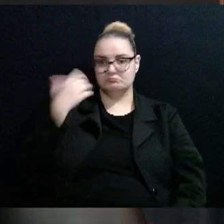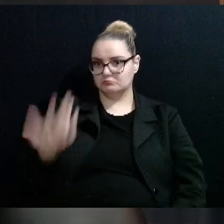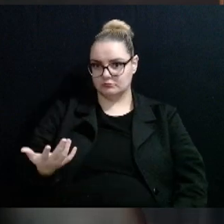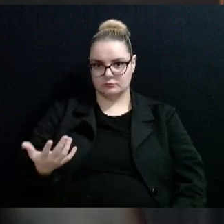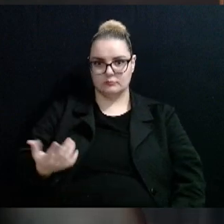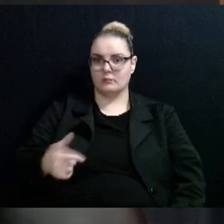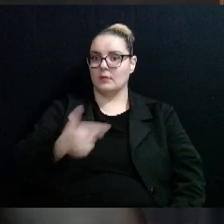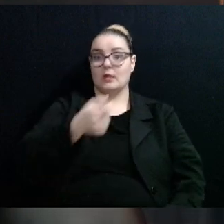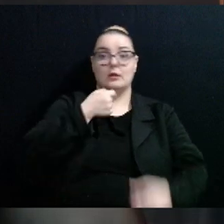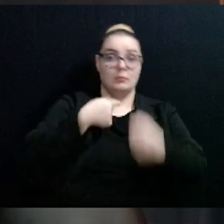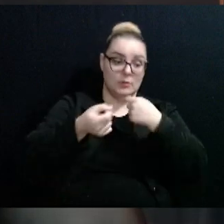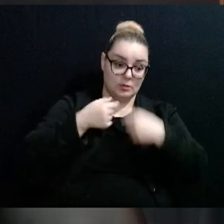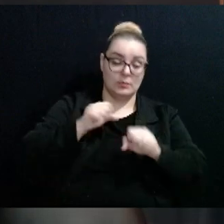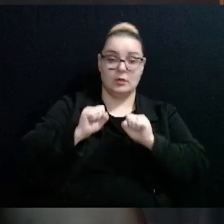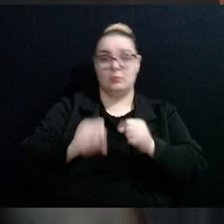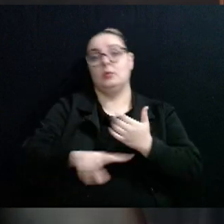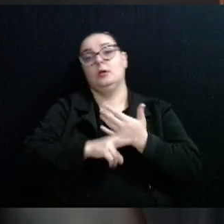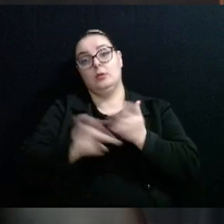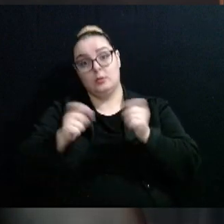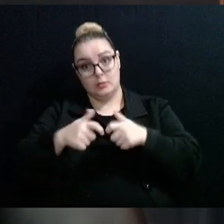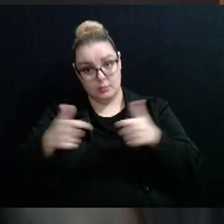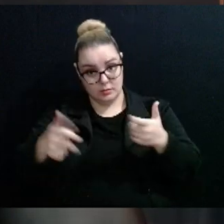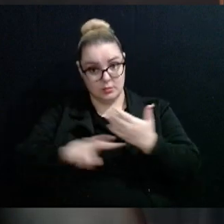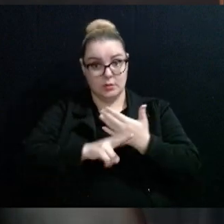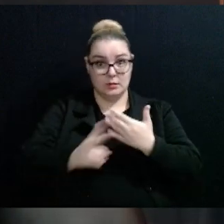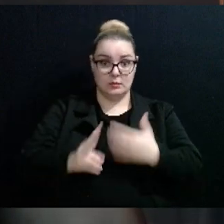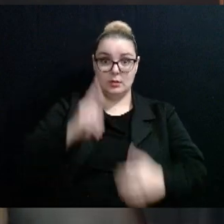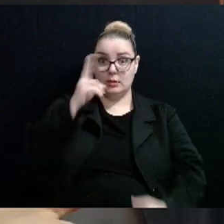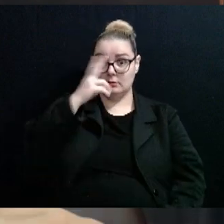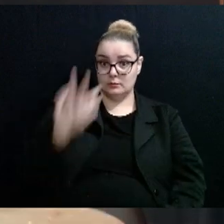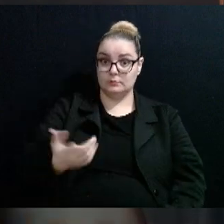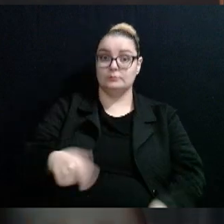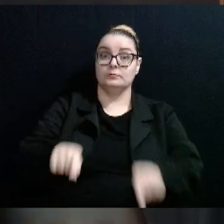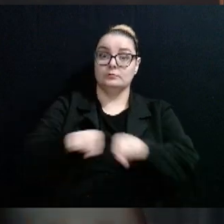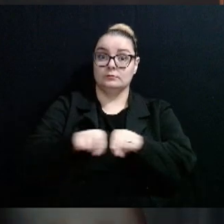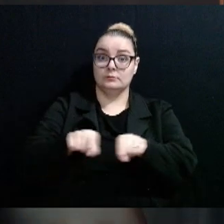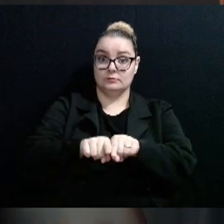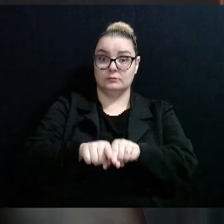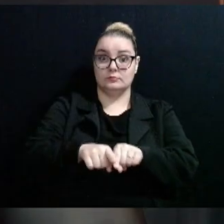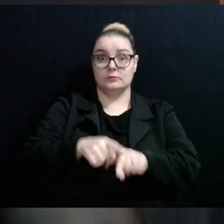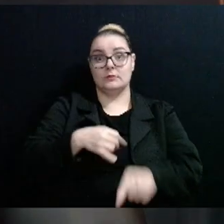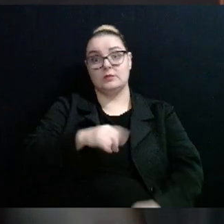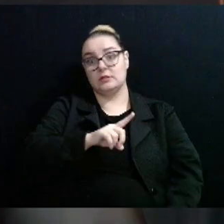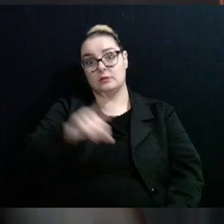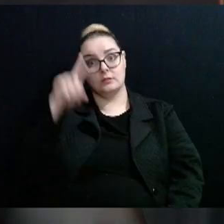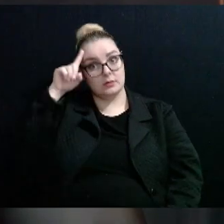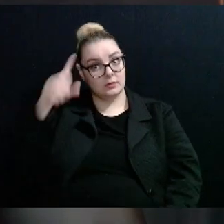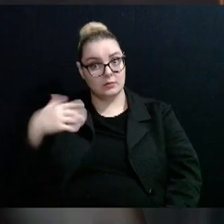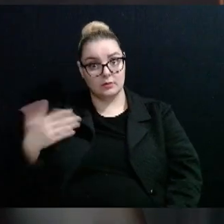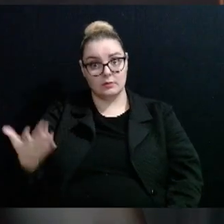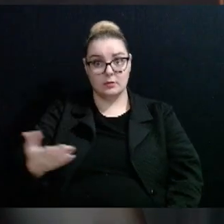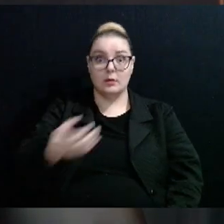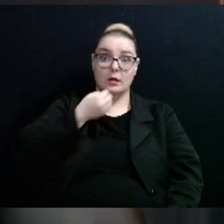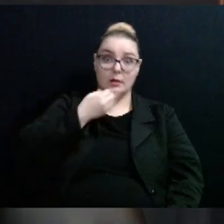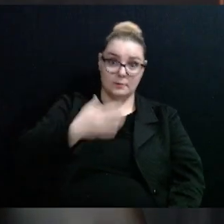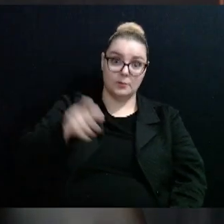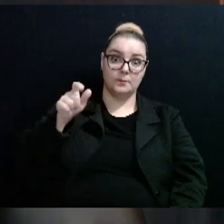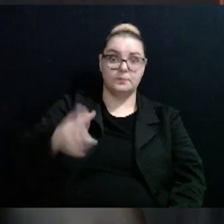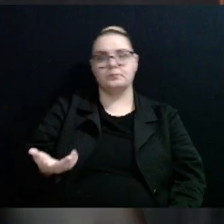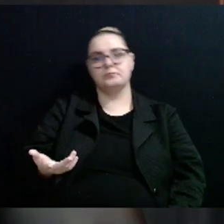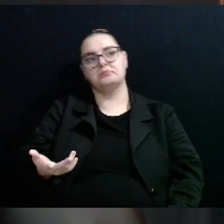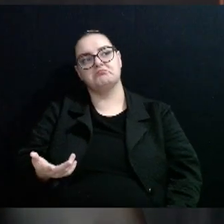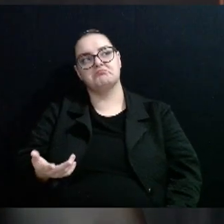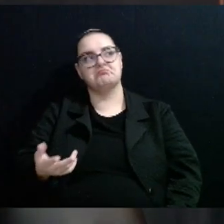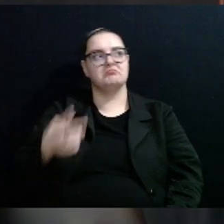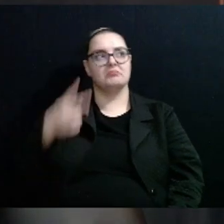que pode, né, potencializar o efeito do álcool. E isso também se não for diário, né? O bom é a pessoa ficar pelo menos aí uns 2 ou 3 dias na